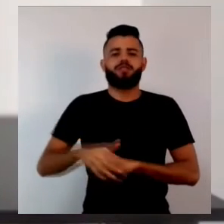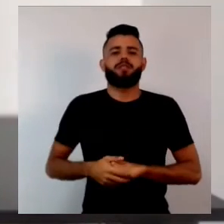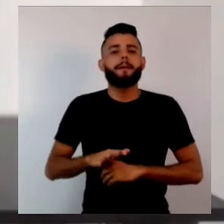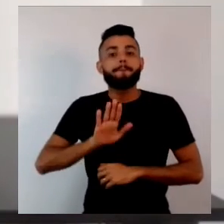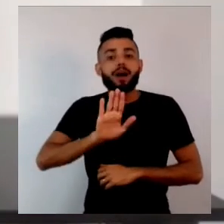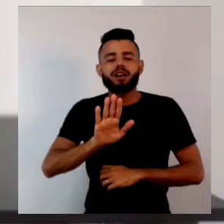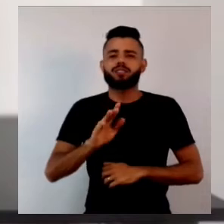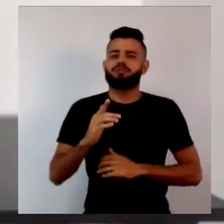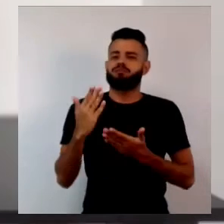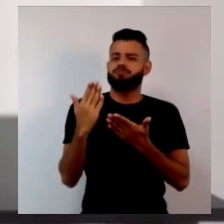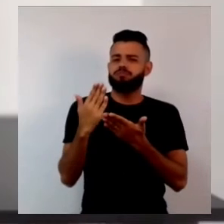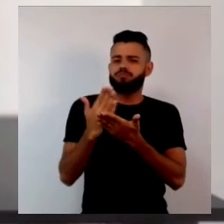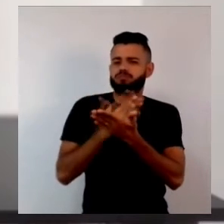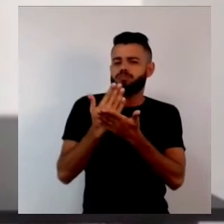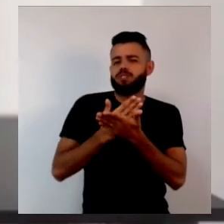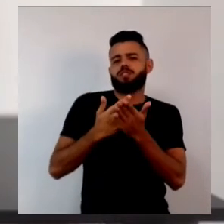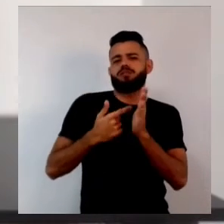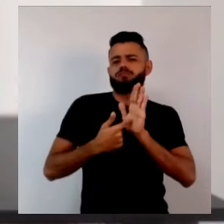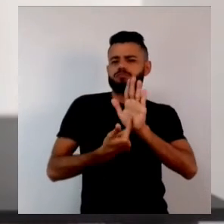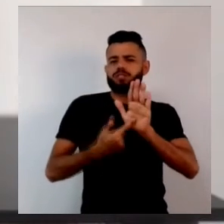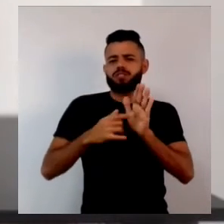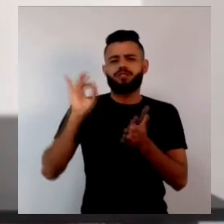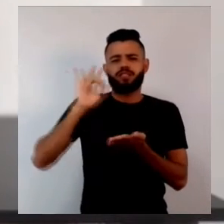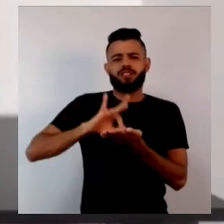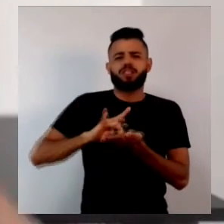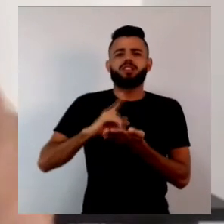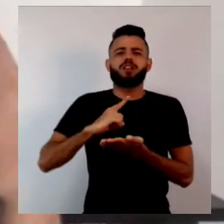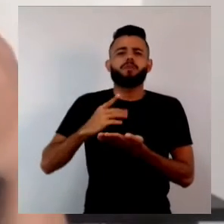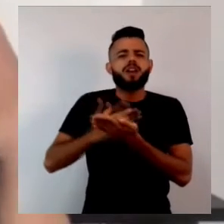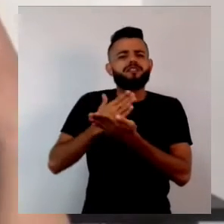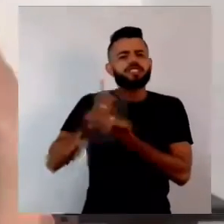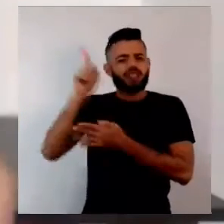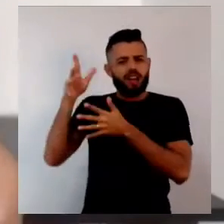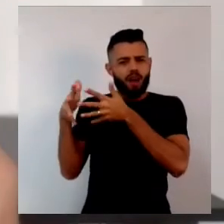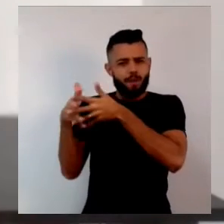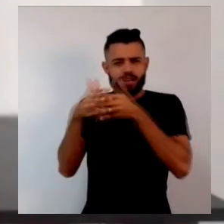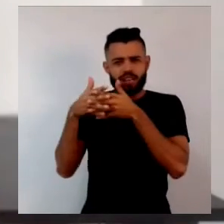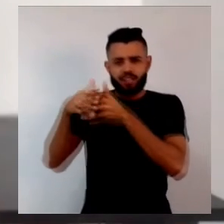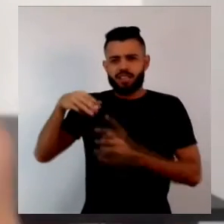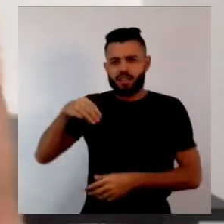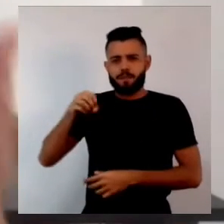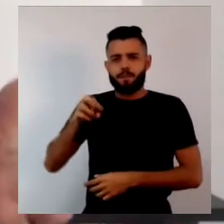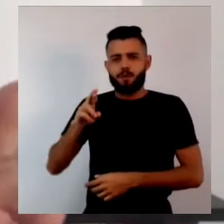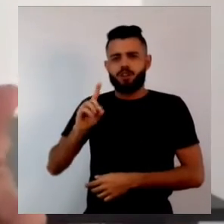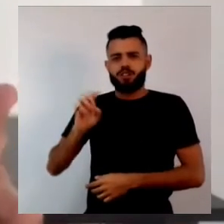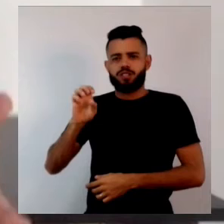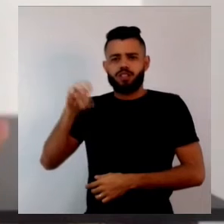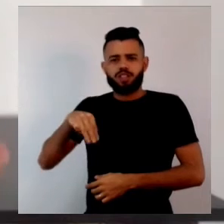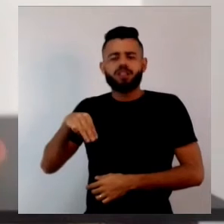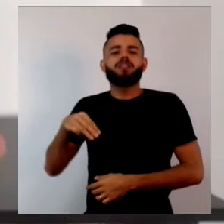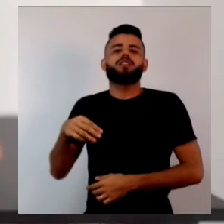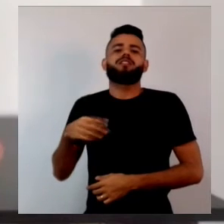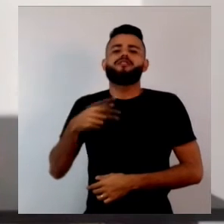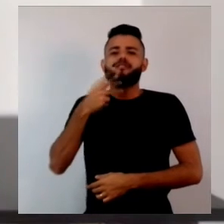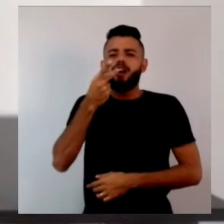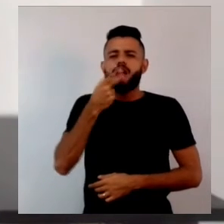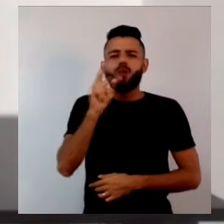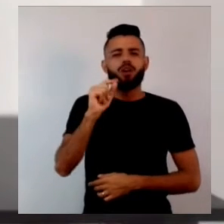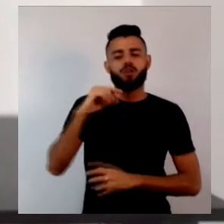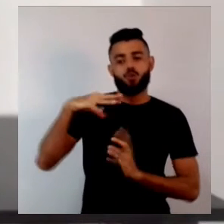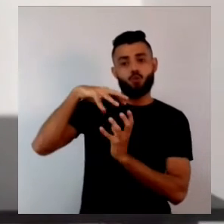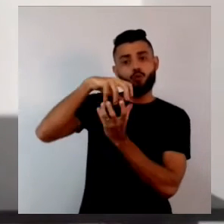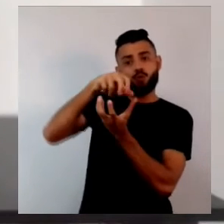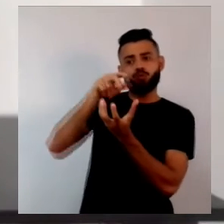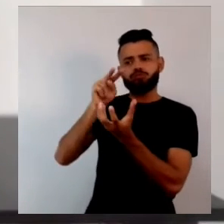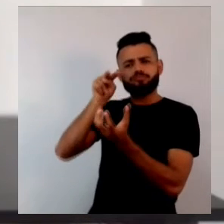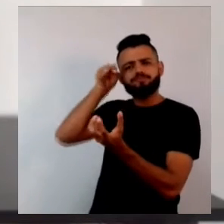da revista americana Modern Journals que fala muito sobre isso, que é nós enxergamos o mundo a partir de um lugar, né? E eu